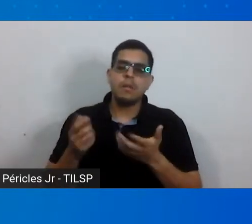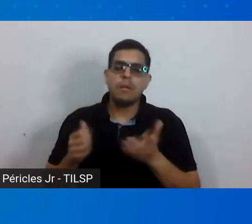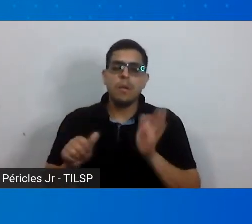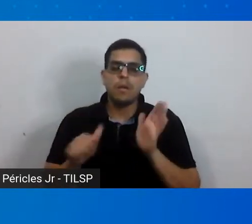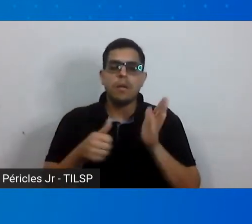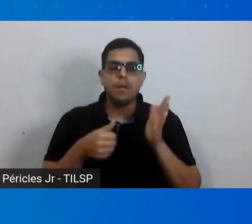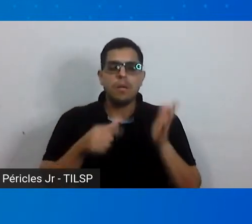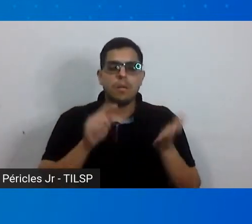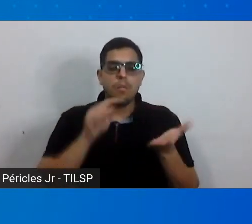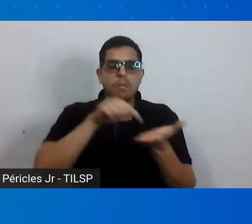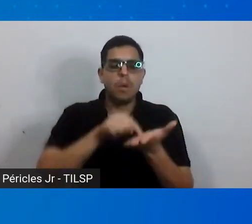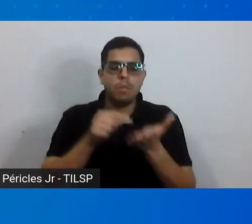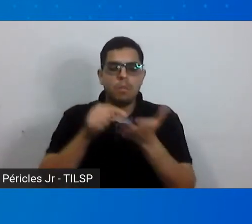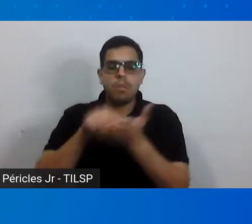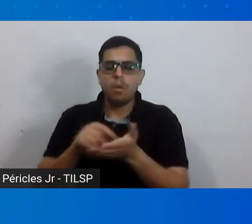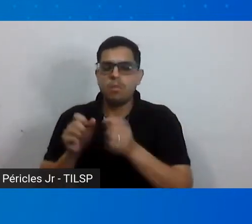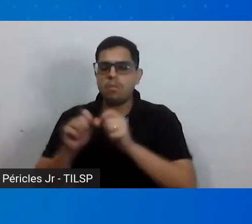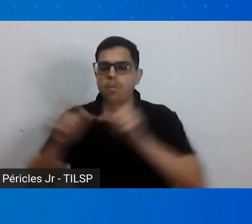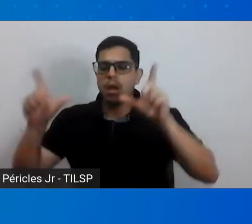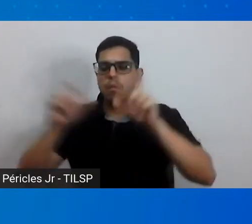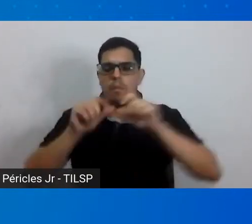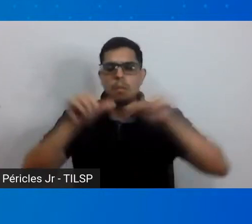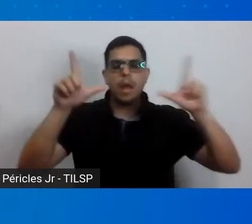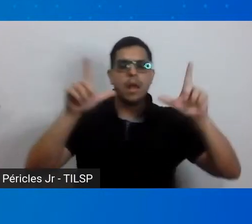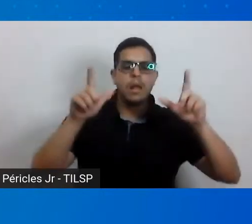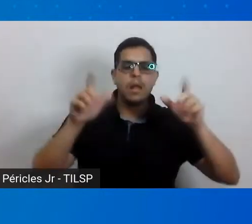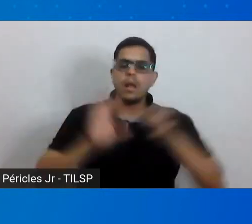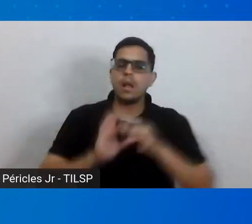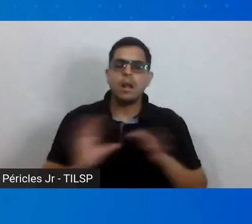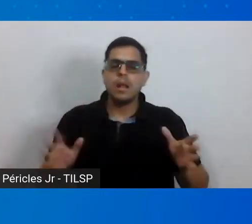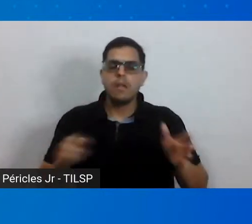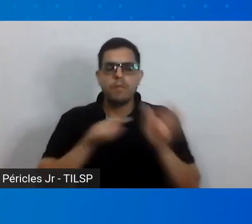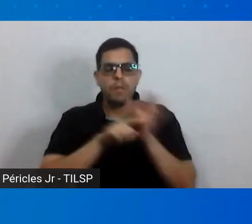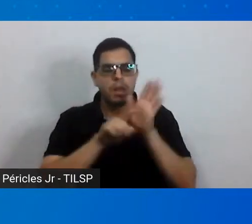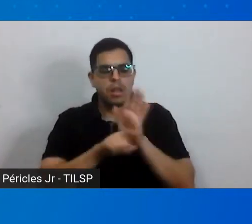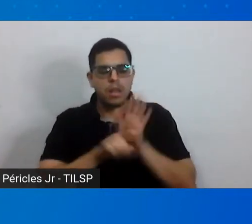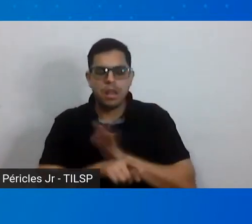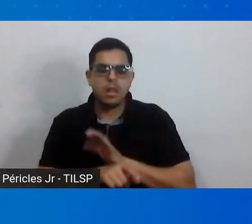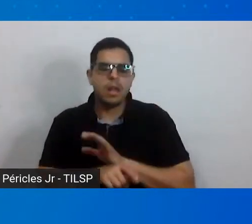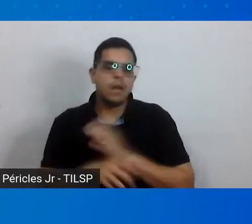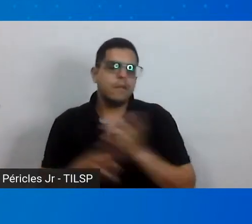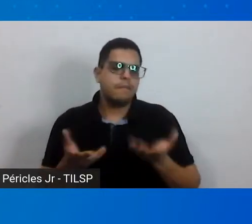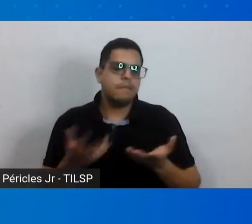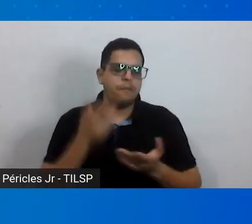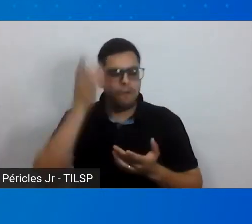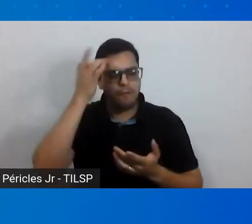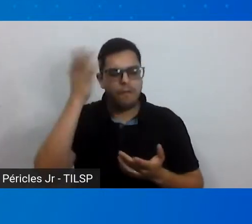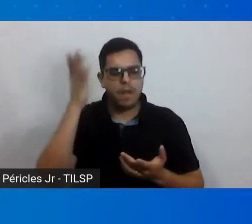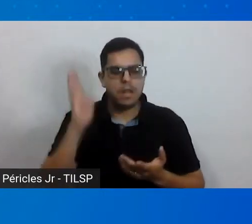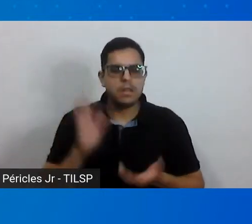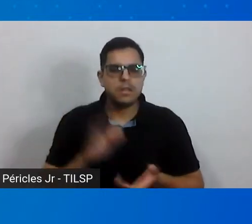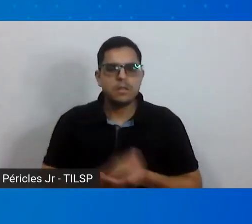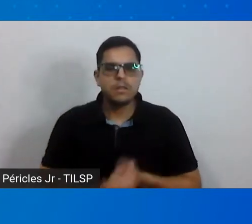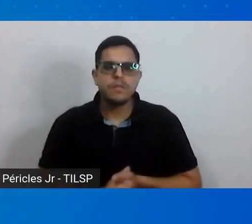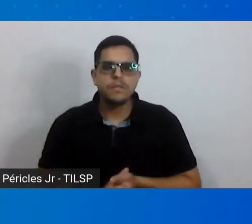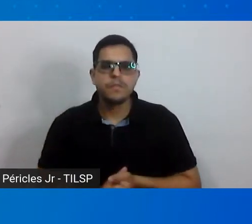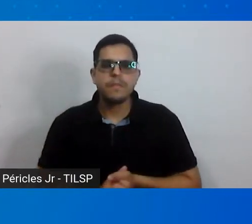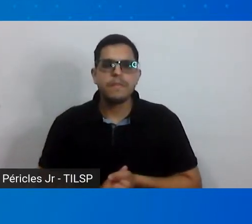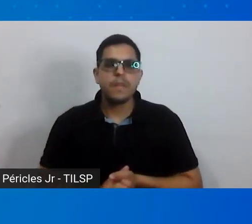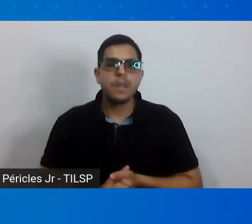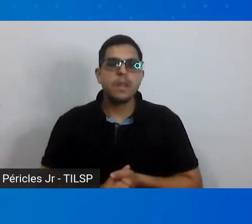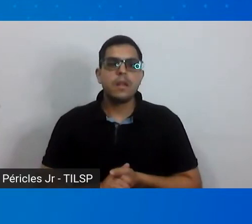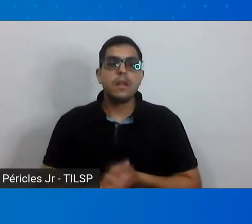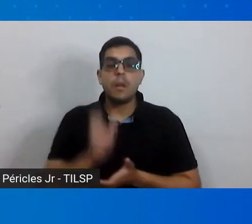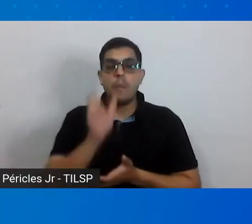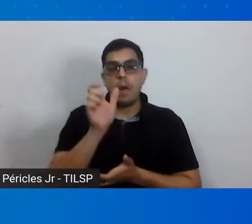algo tem me surpreendido o quanto que o termo nativos digitais e Imigrantes digitais